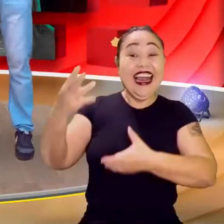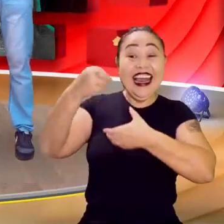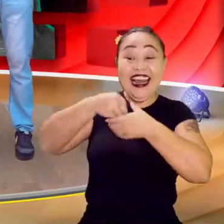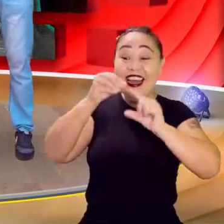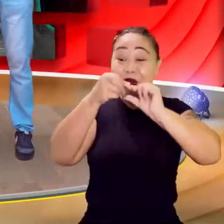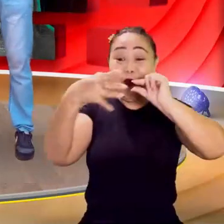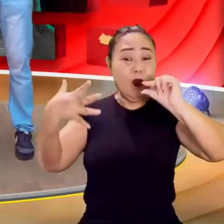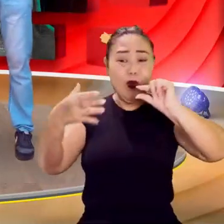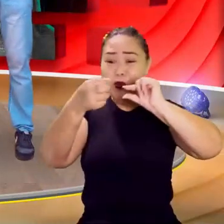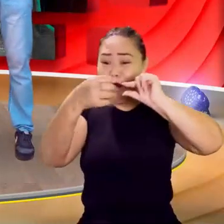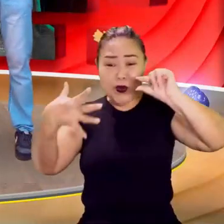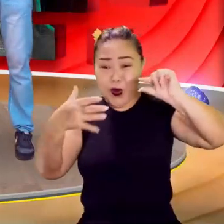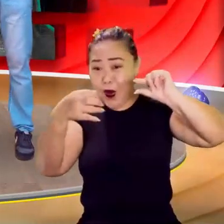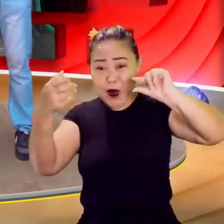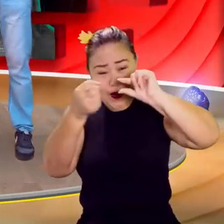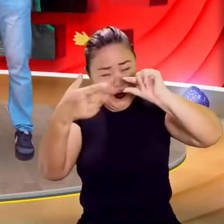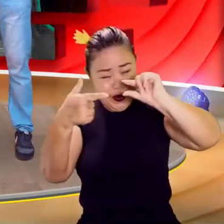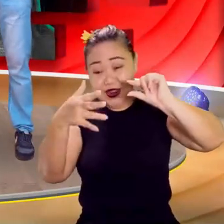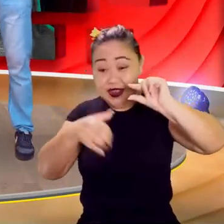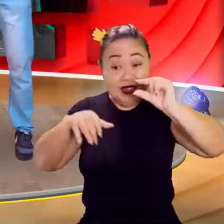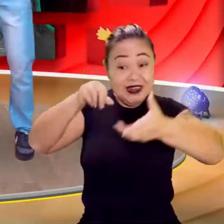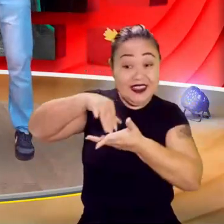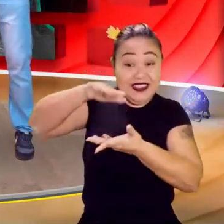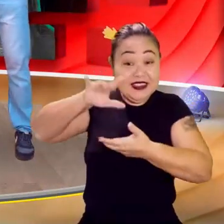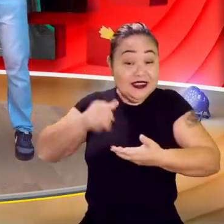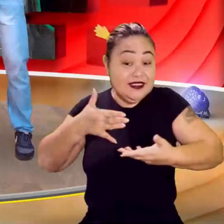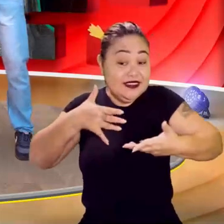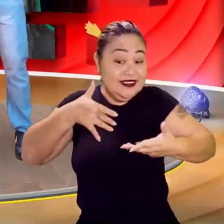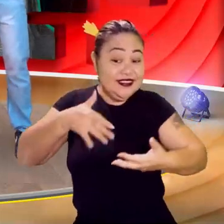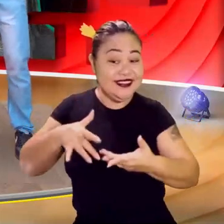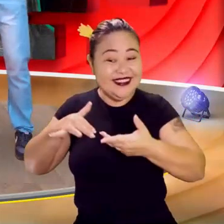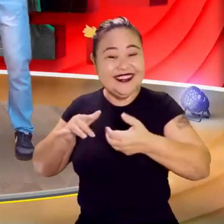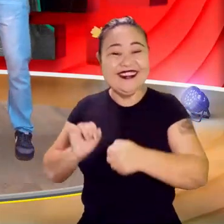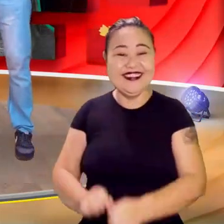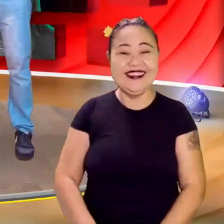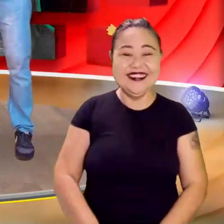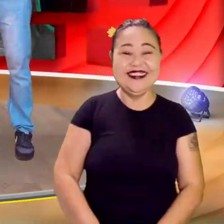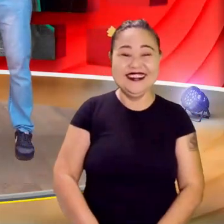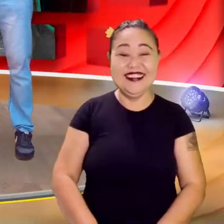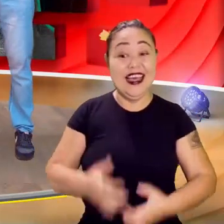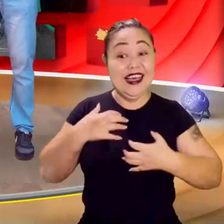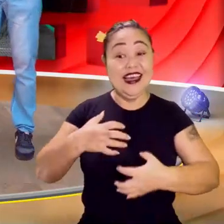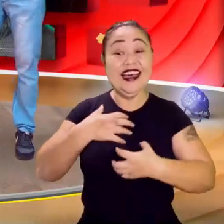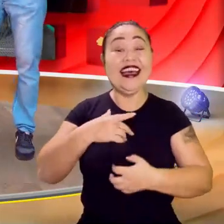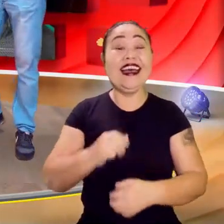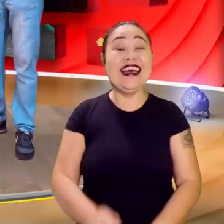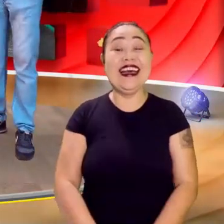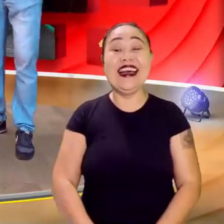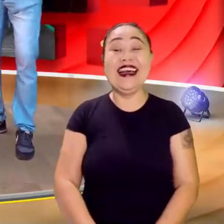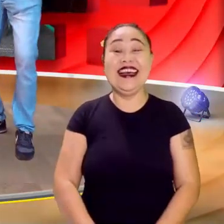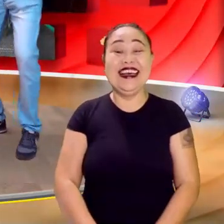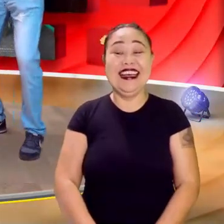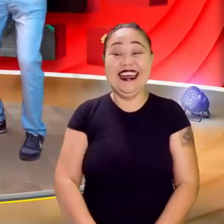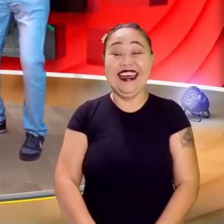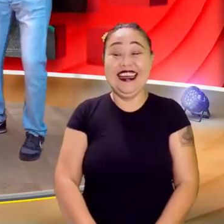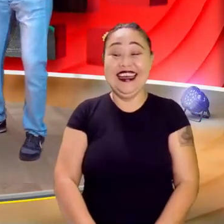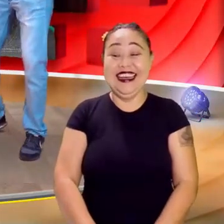É o Google animação. Sinta animação. É vibração. E não tem